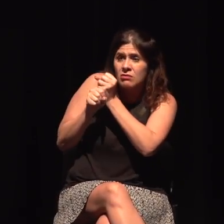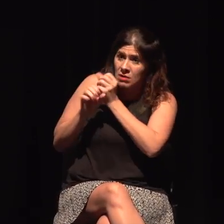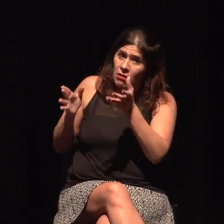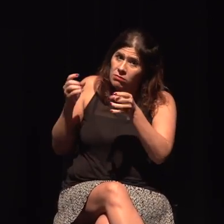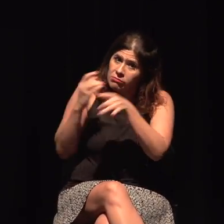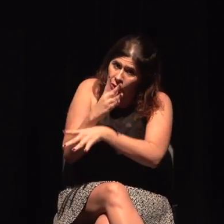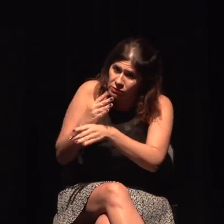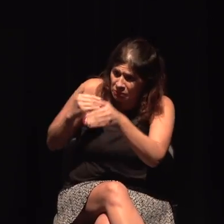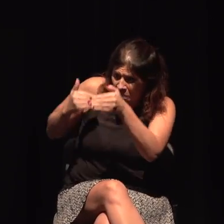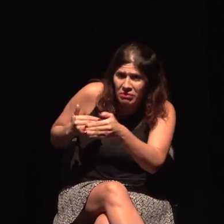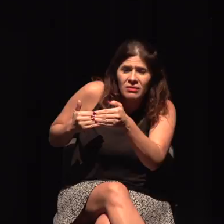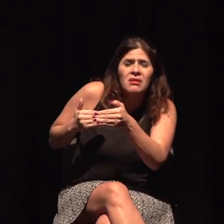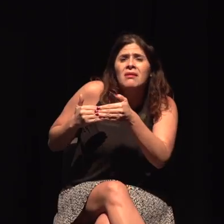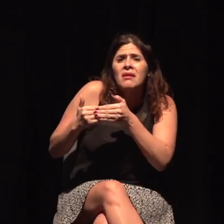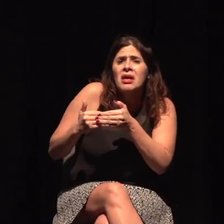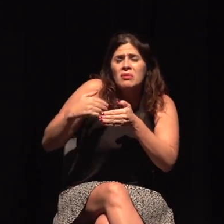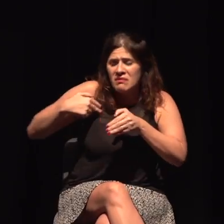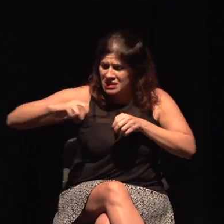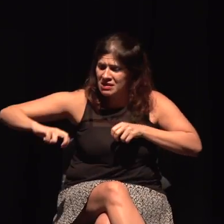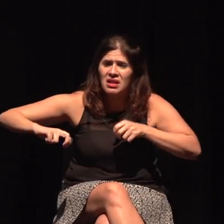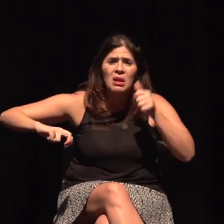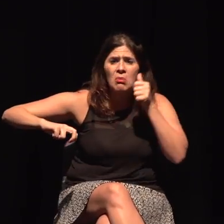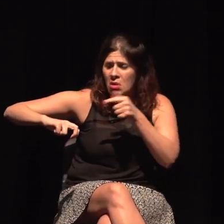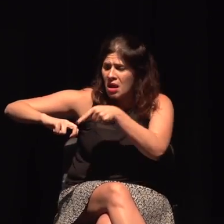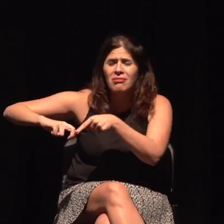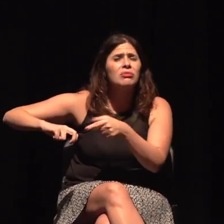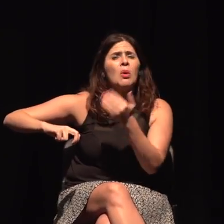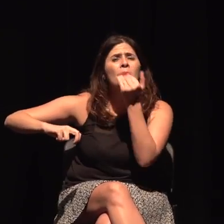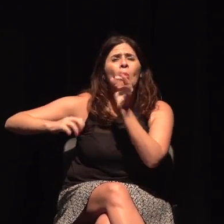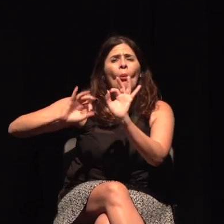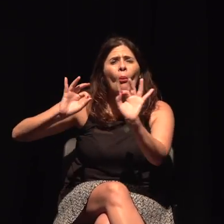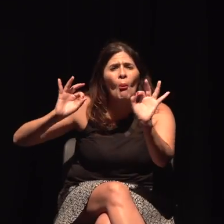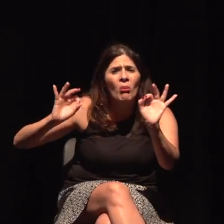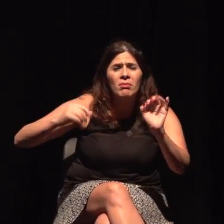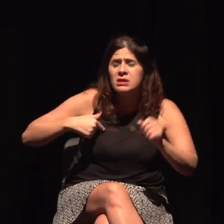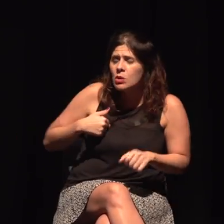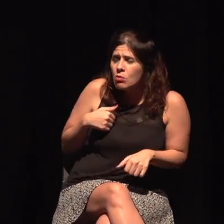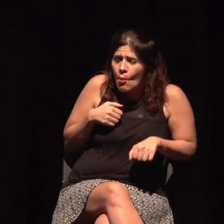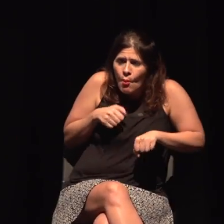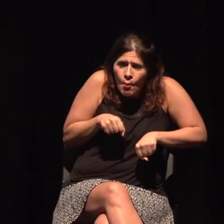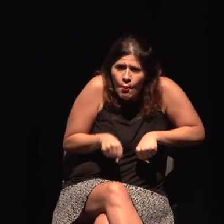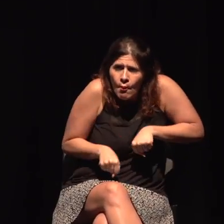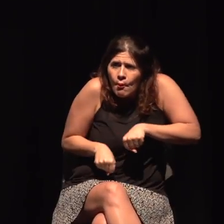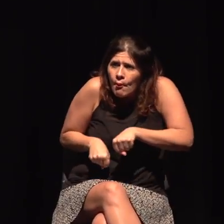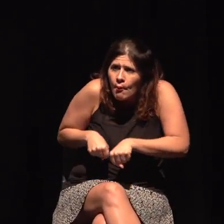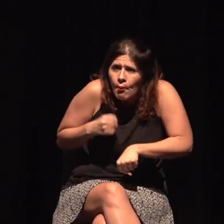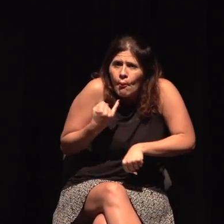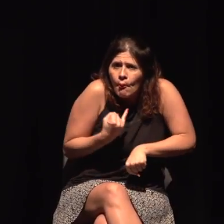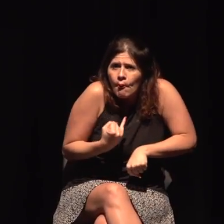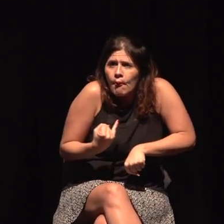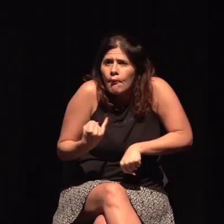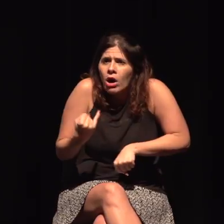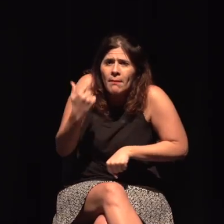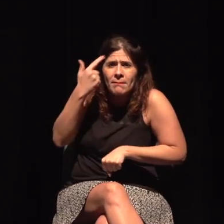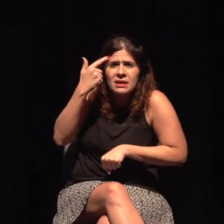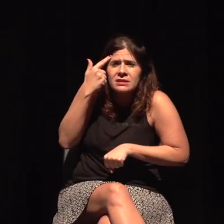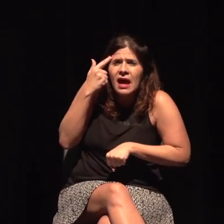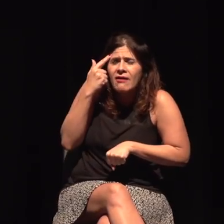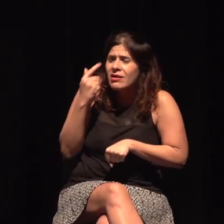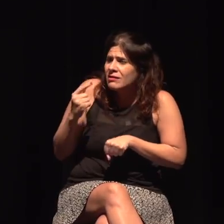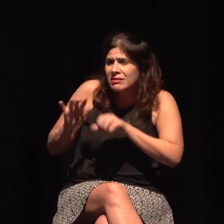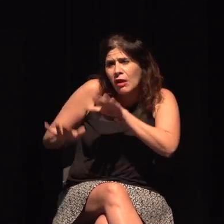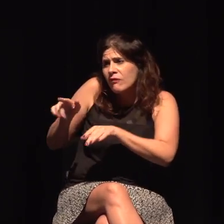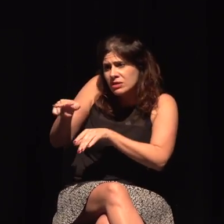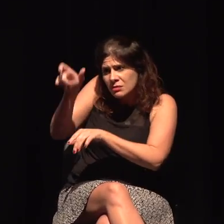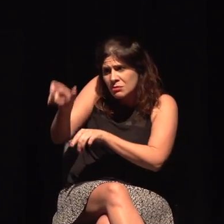anos, ela estava sentada numa calçada, sem ter o que comer ou dar de comer às suas filhas, quando me aproximei magro, acreditando